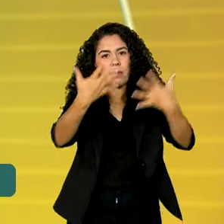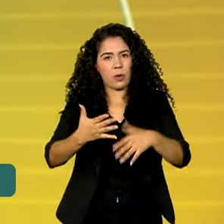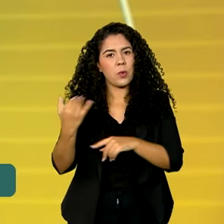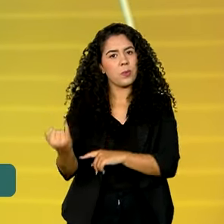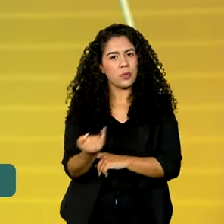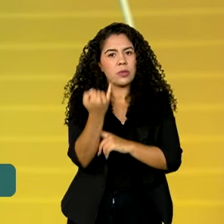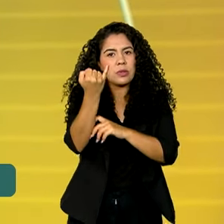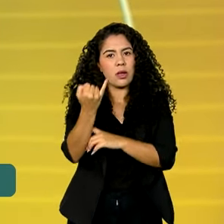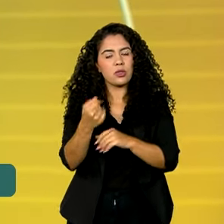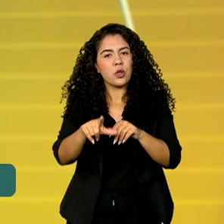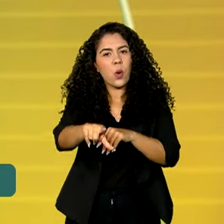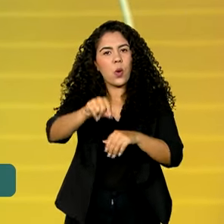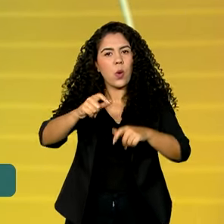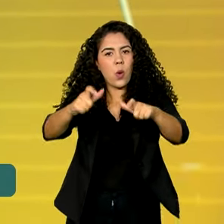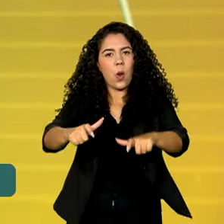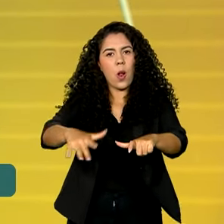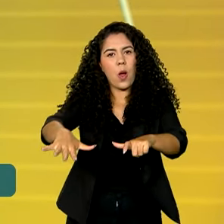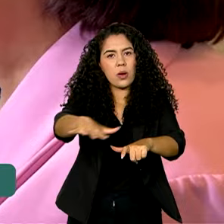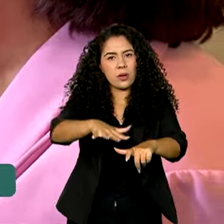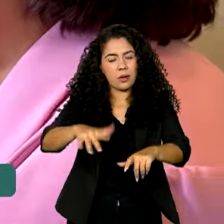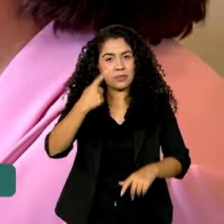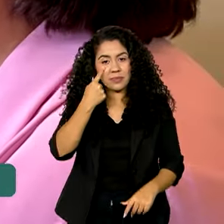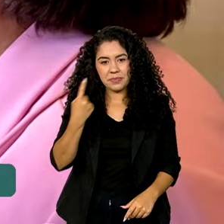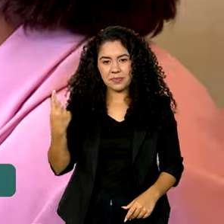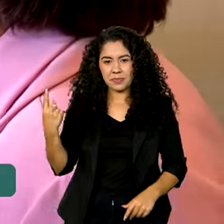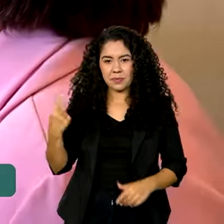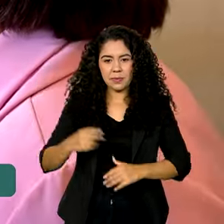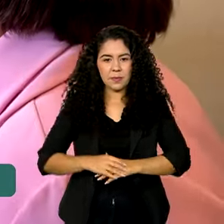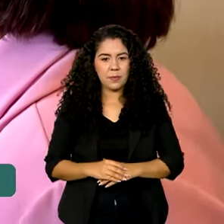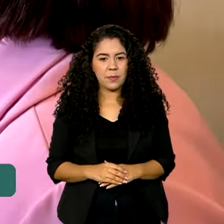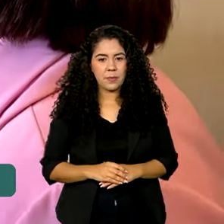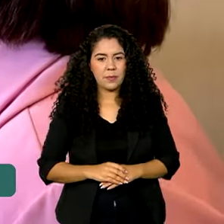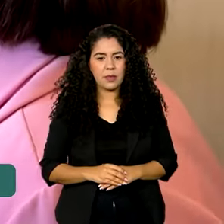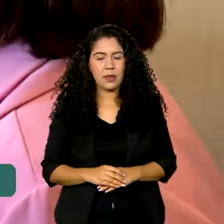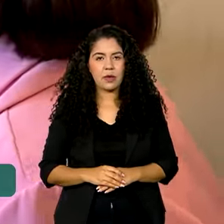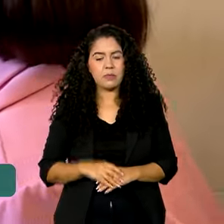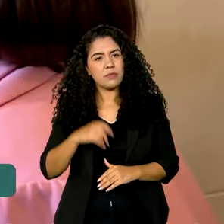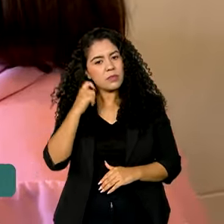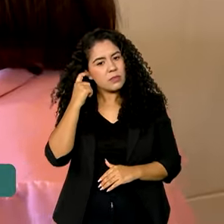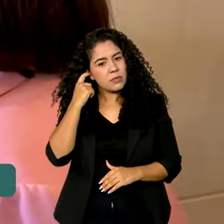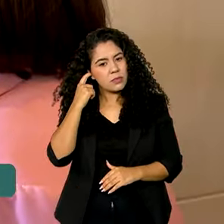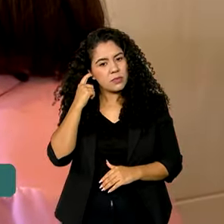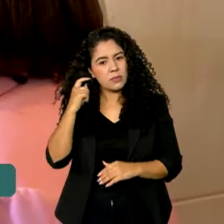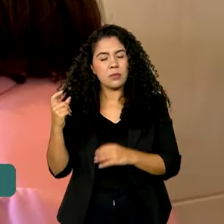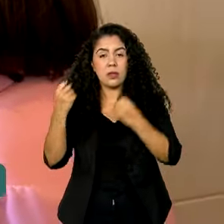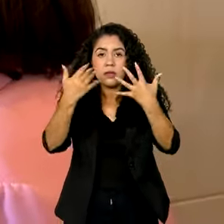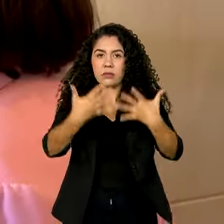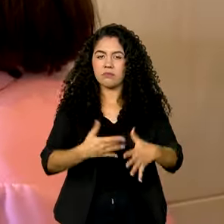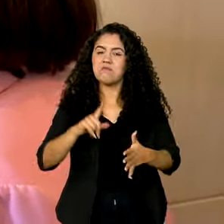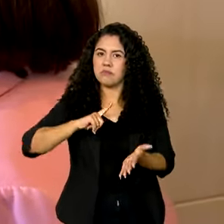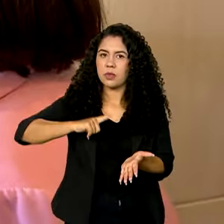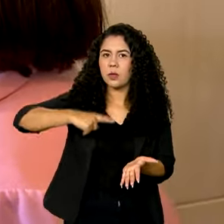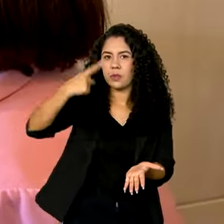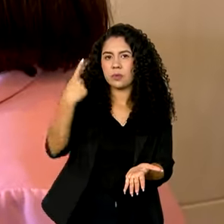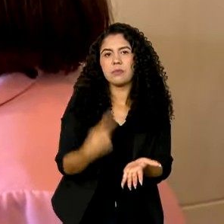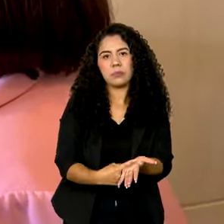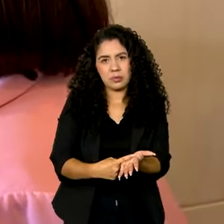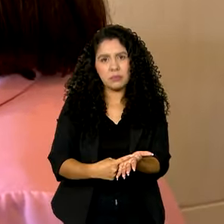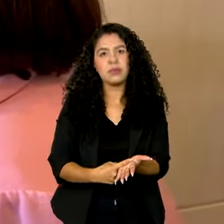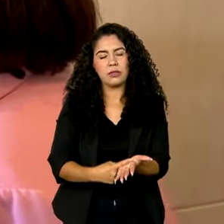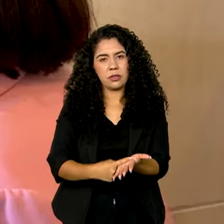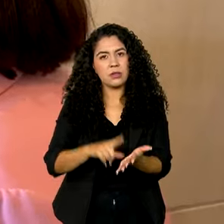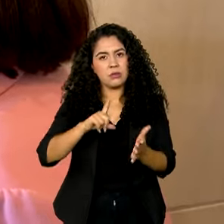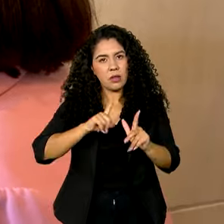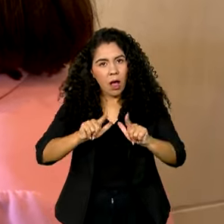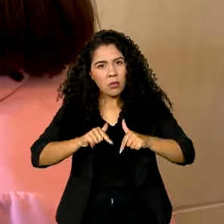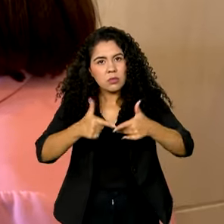importância do local escolhido para o encontro. Tem todo um compromisso com a agenda da Aliança contra a Pobreza